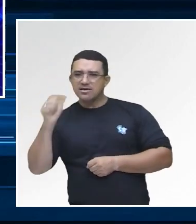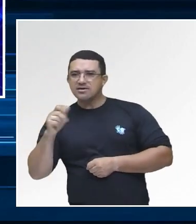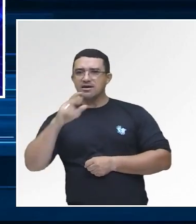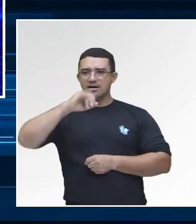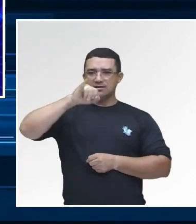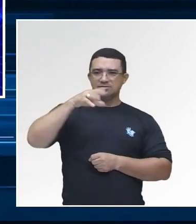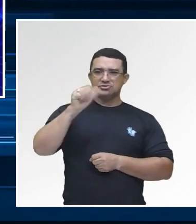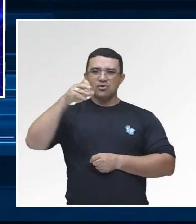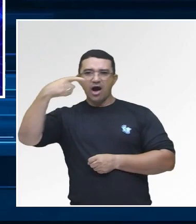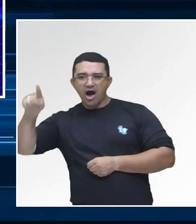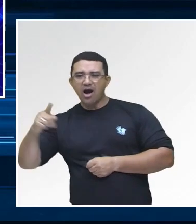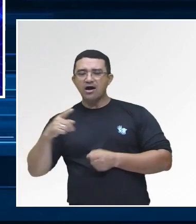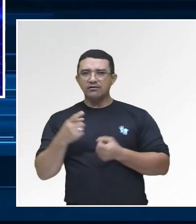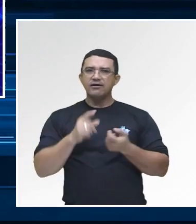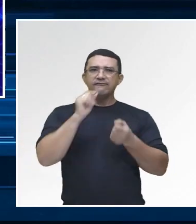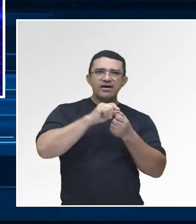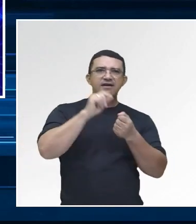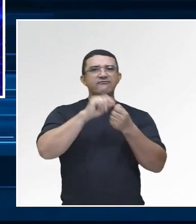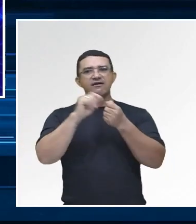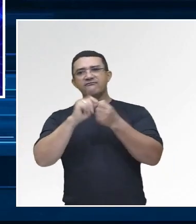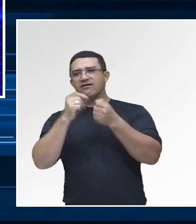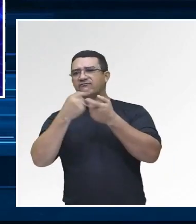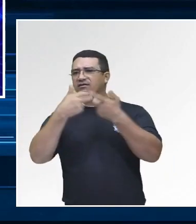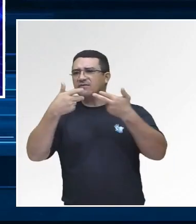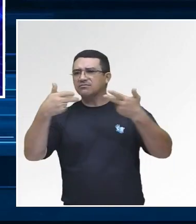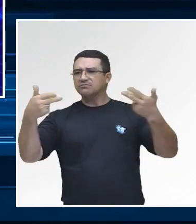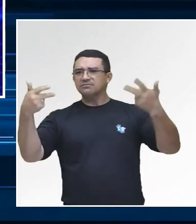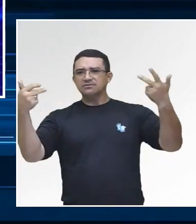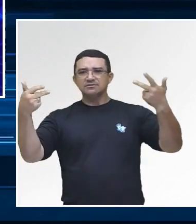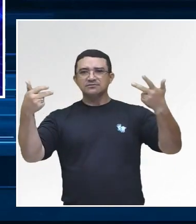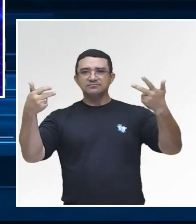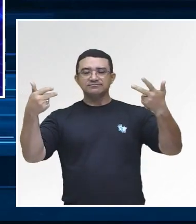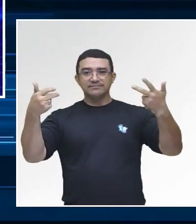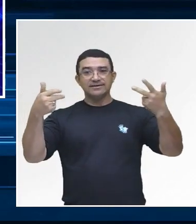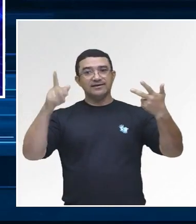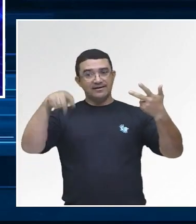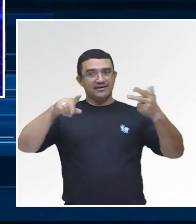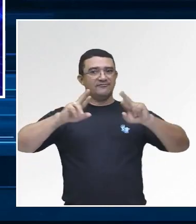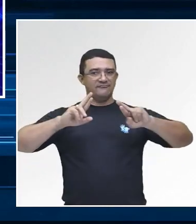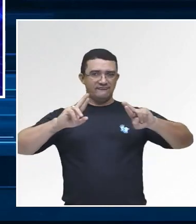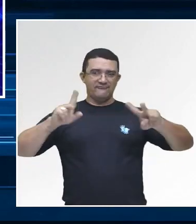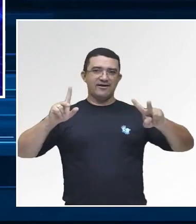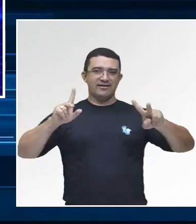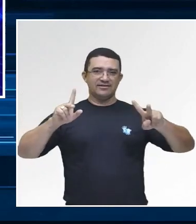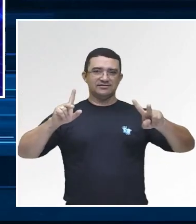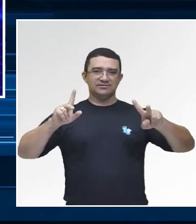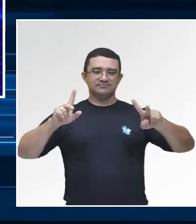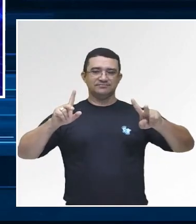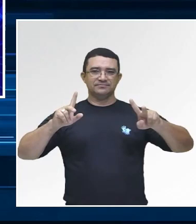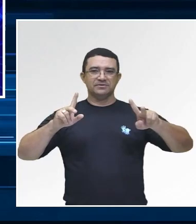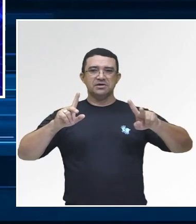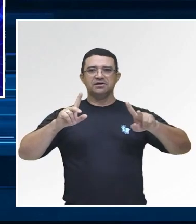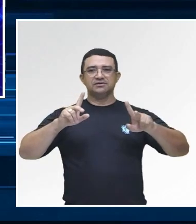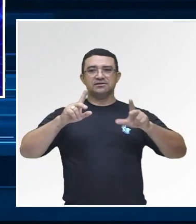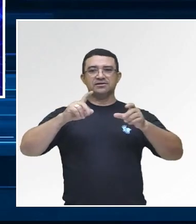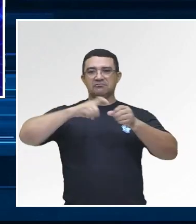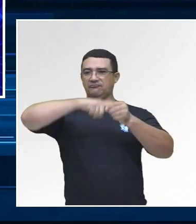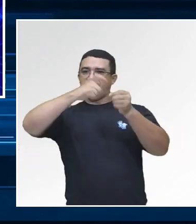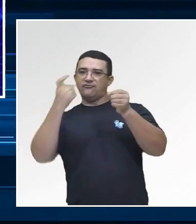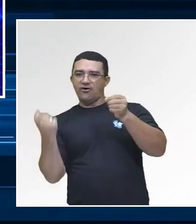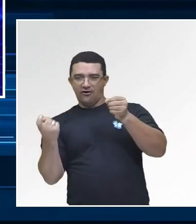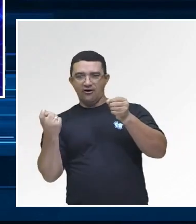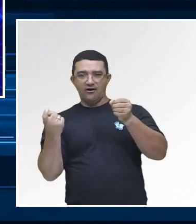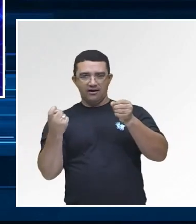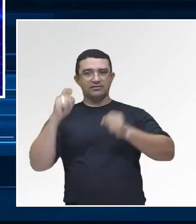isso, então aí é outra situação. Ele não está fazendo parte da situação,